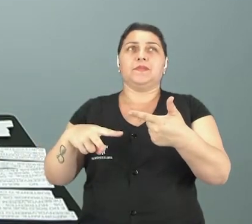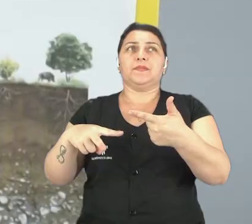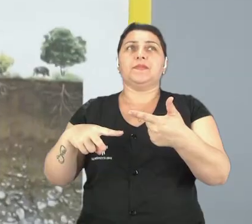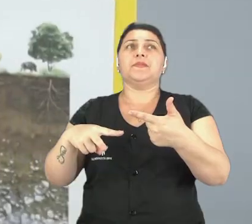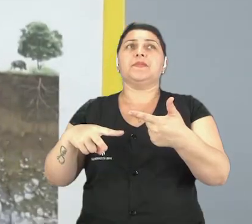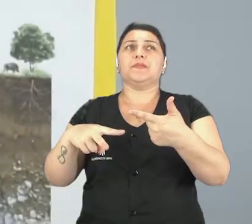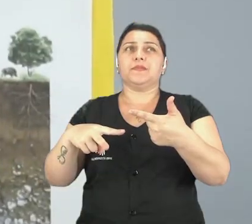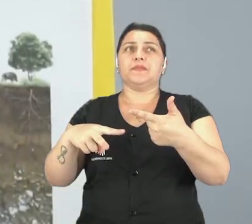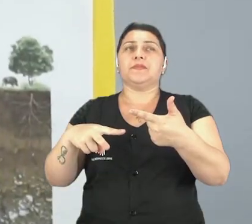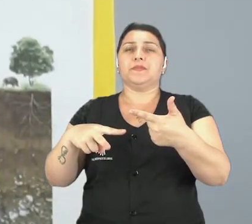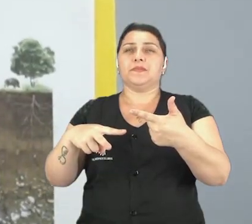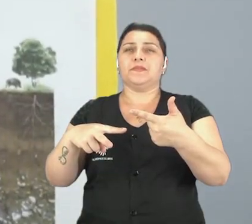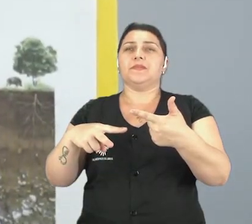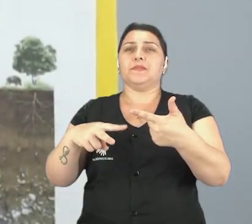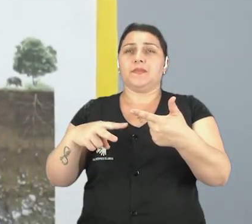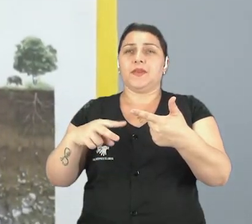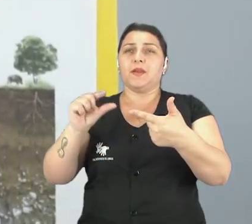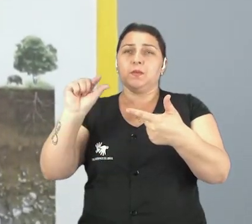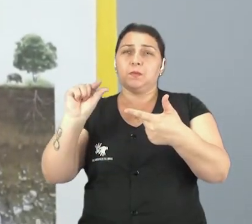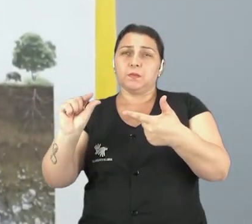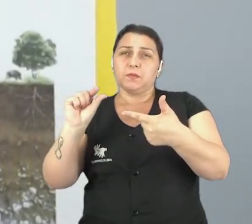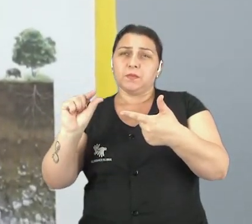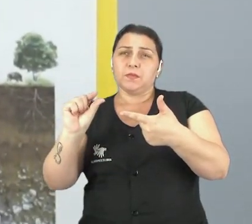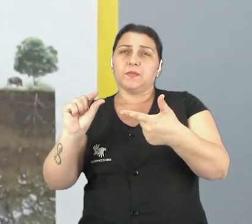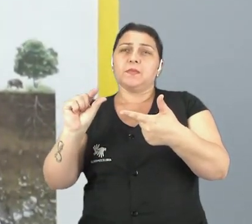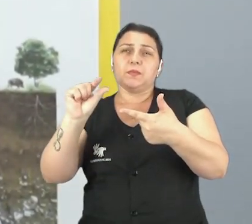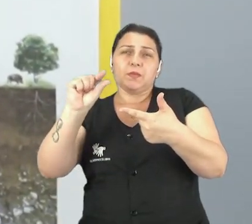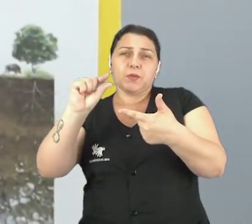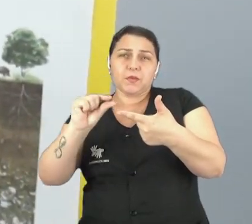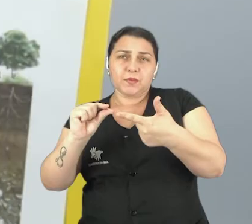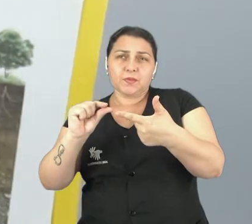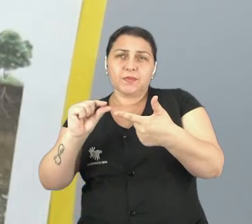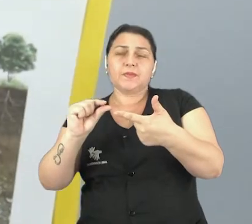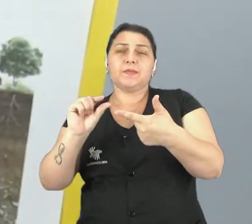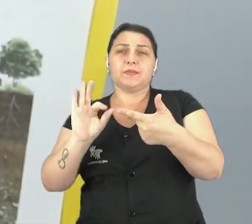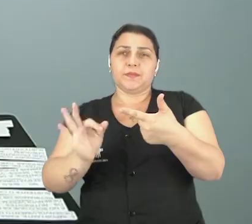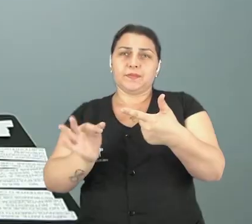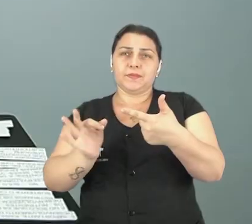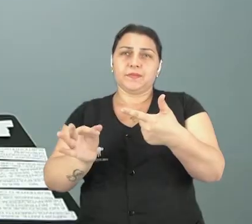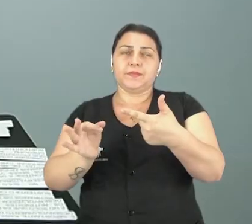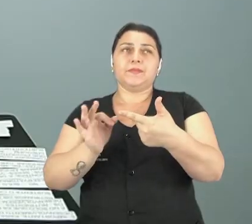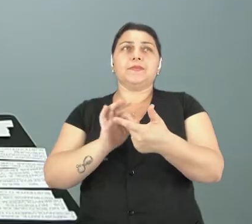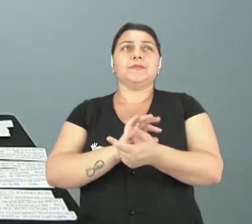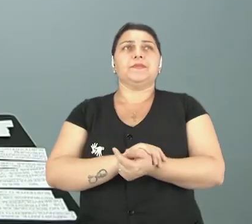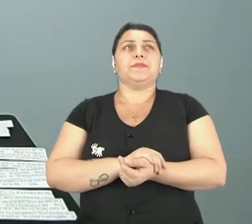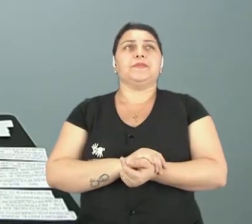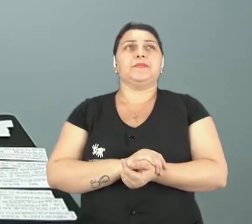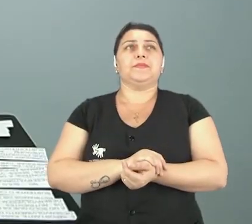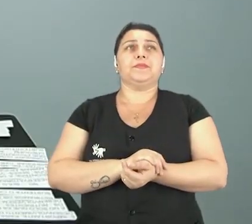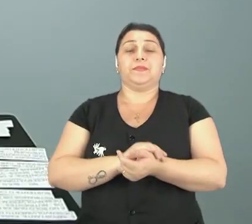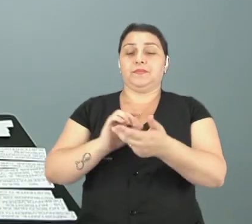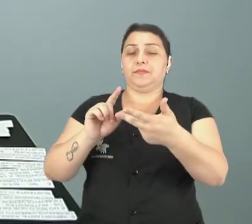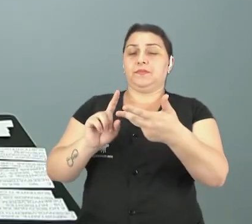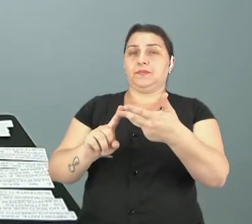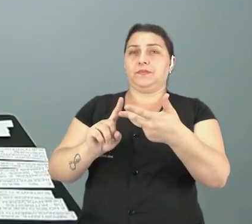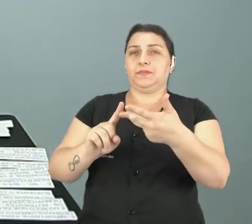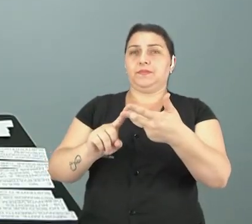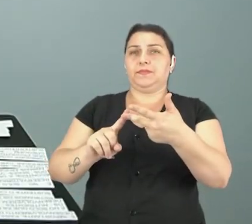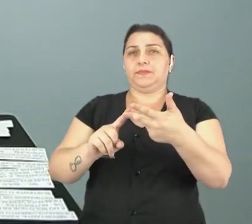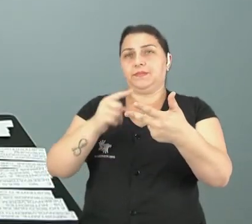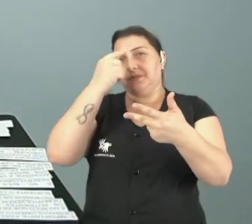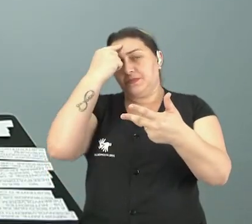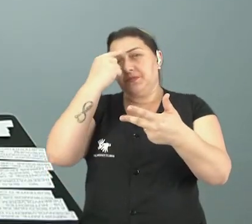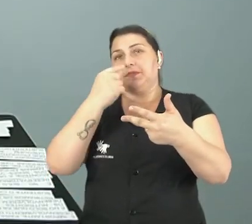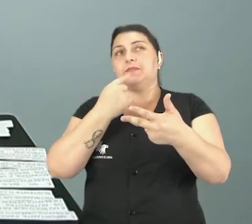está bem fragmentada, certo? Já tem pedacinhos bem menores, certo? E aqui